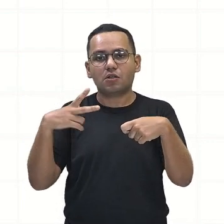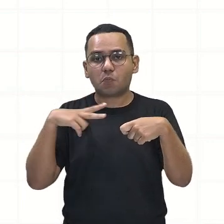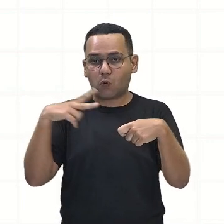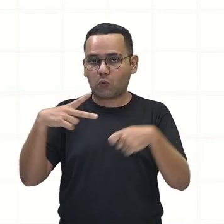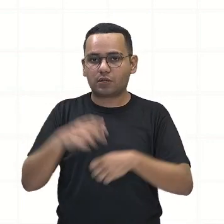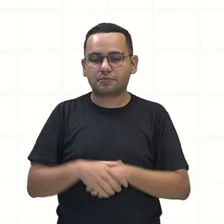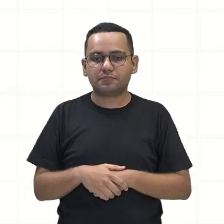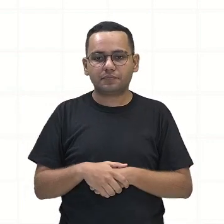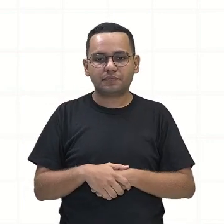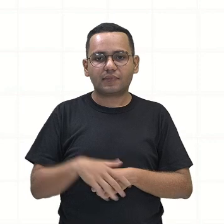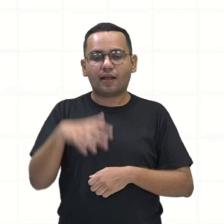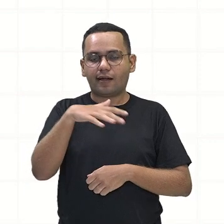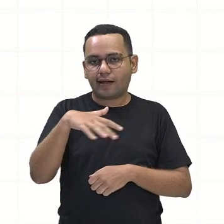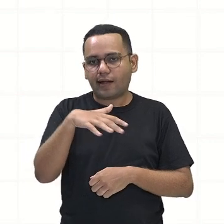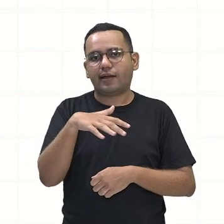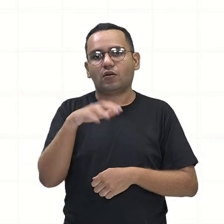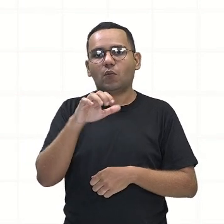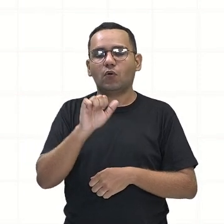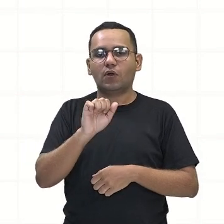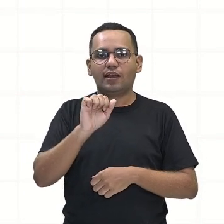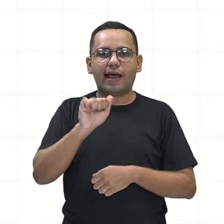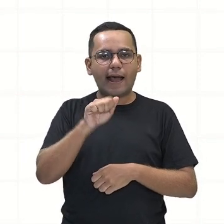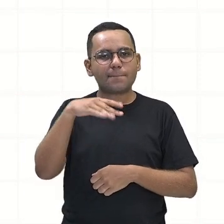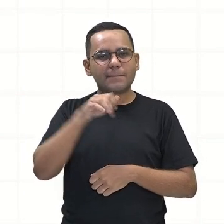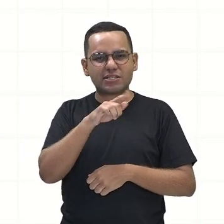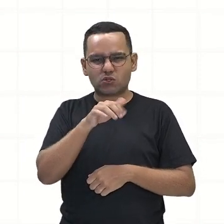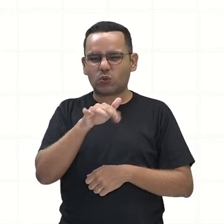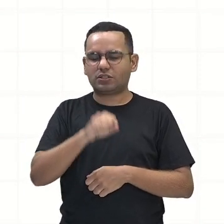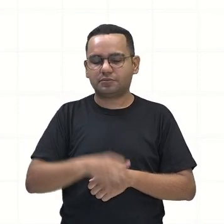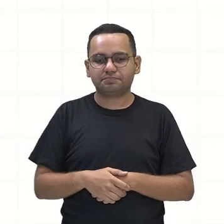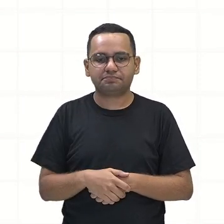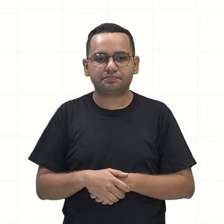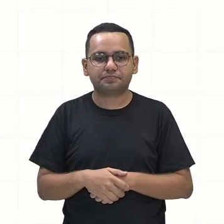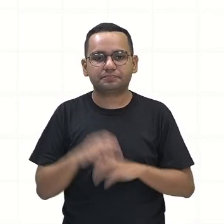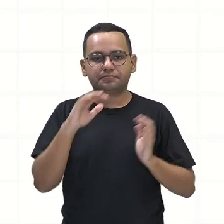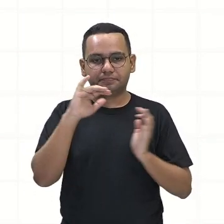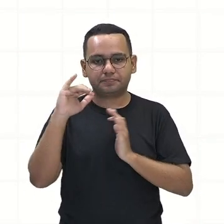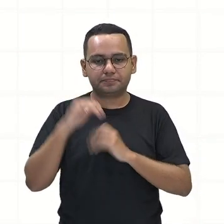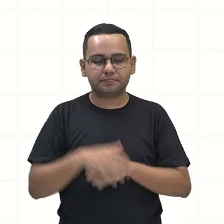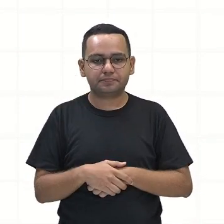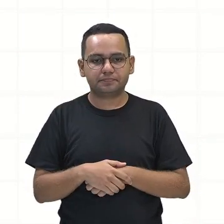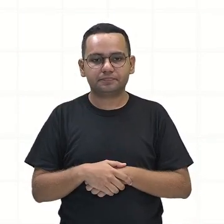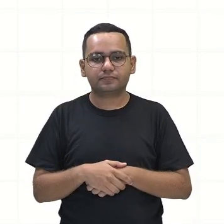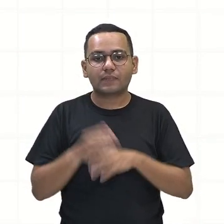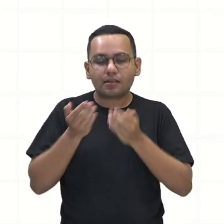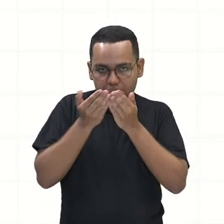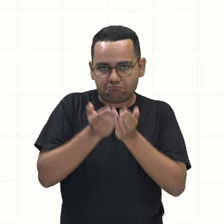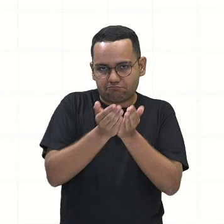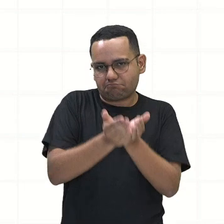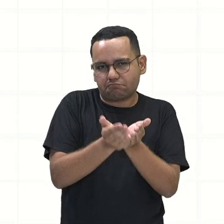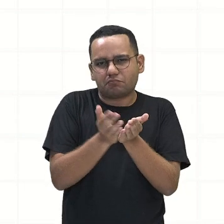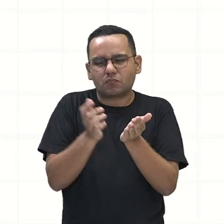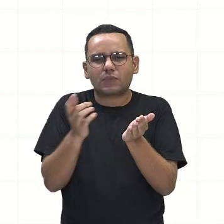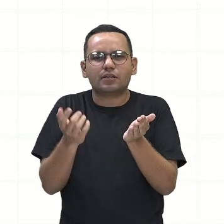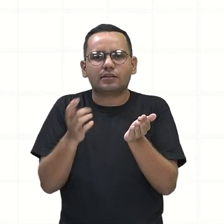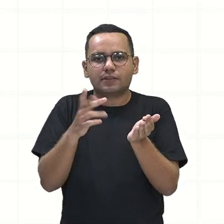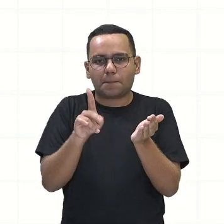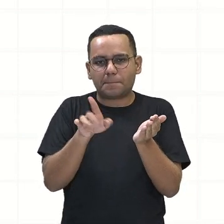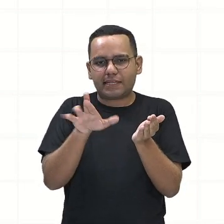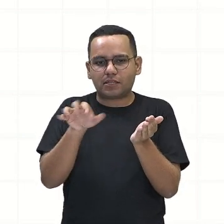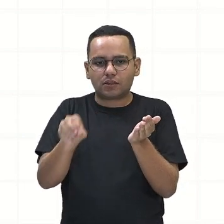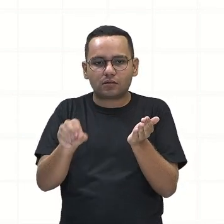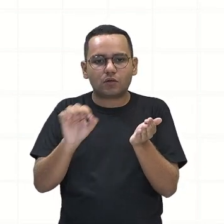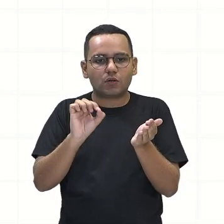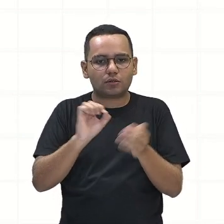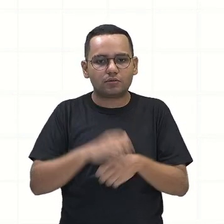como Amazonas. Expedição de Pedro Teixeira. As crônicas enfatizam a